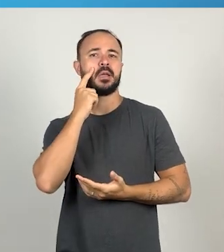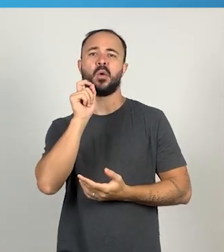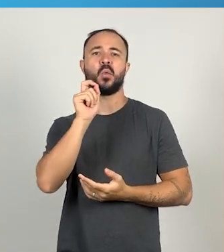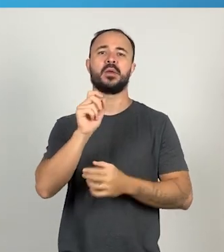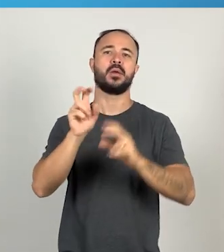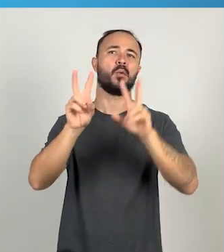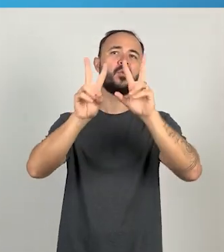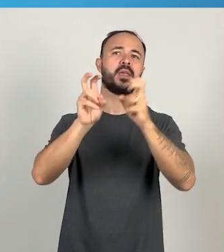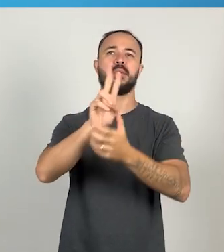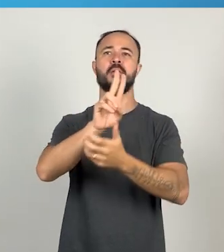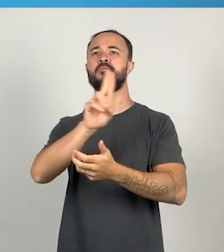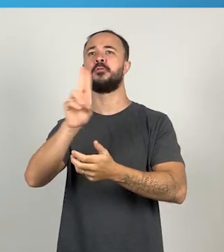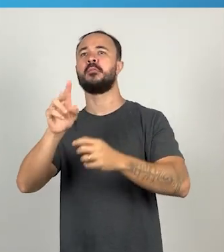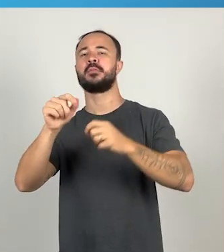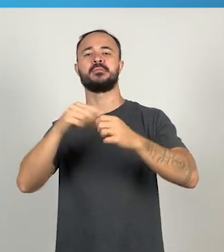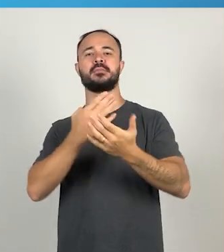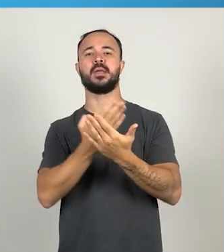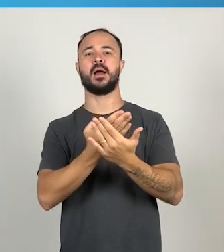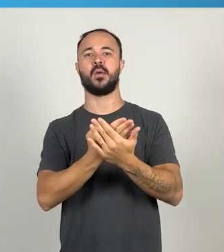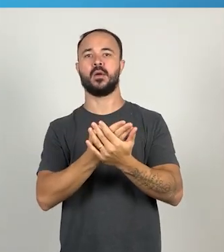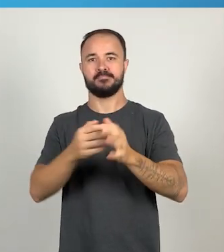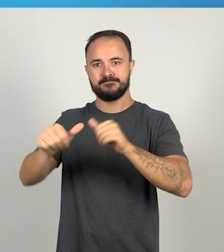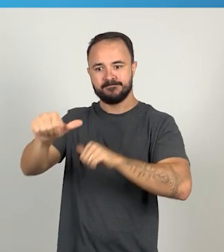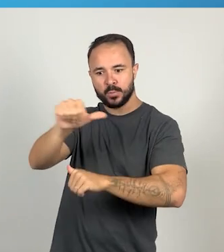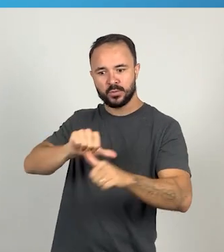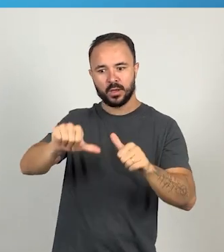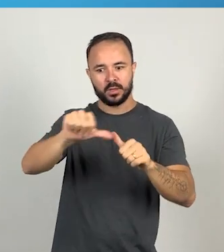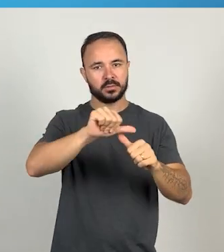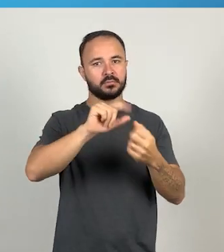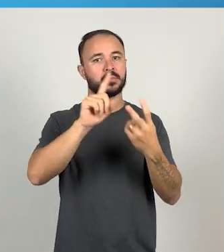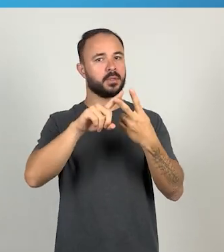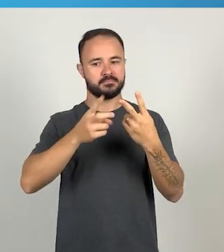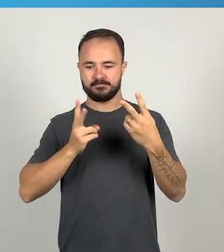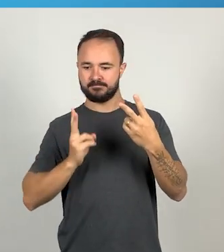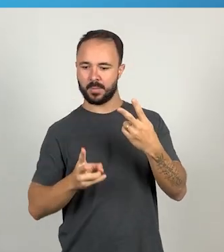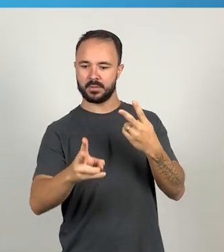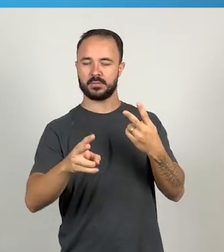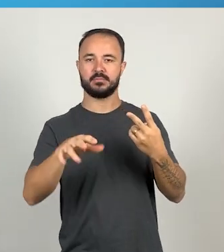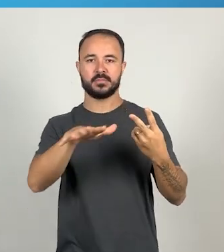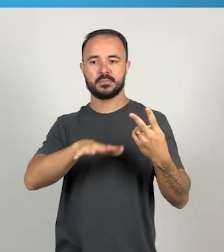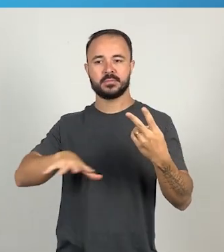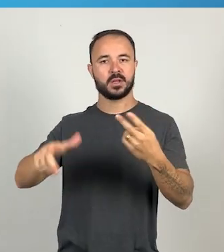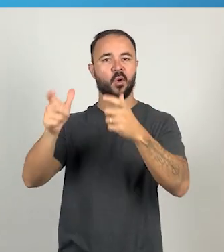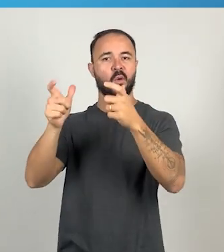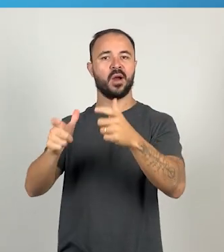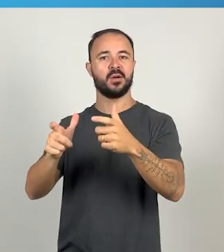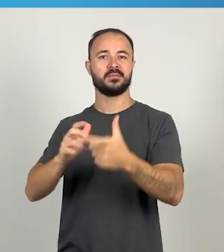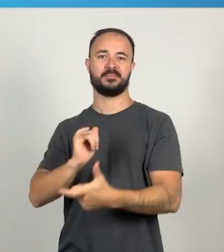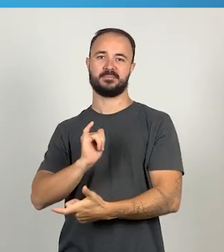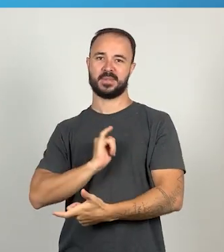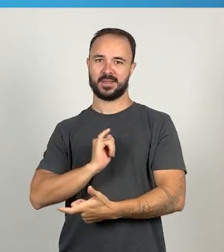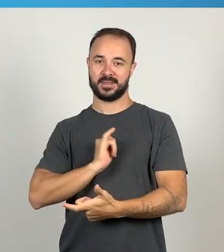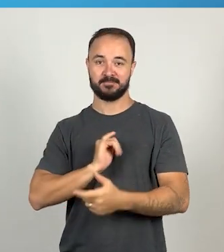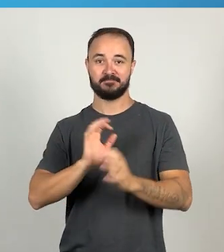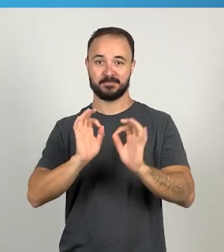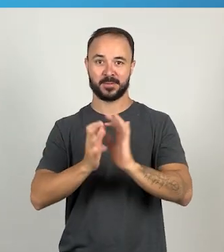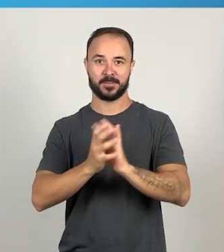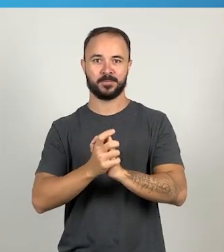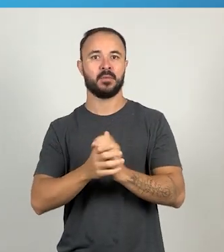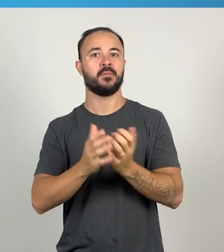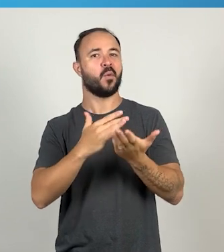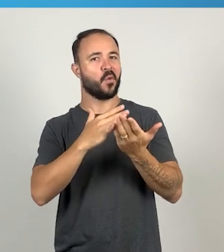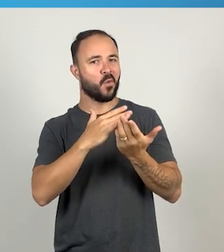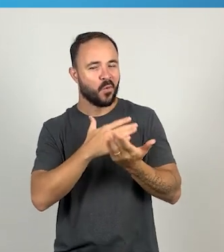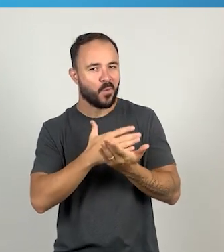aula de hoje? Mudanças e permanências no espaço geográfico da nossa cidade. Eu abro essa aula com